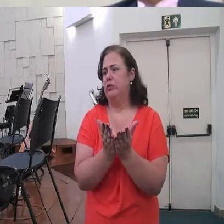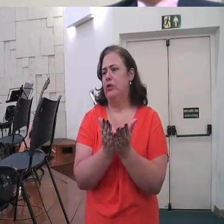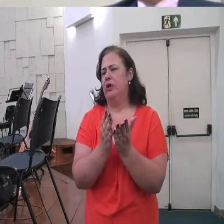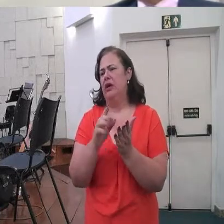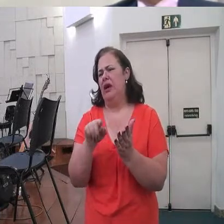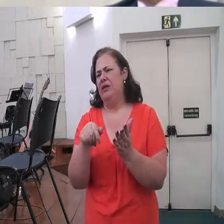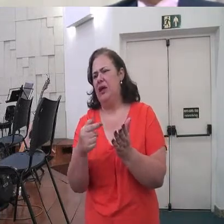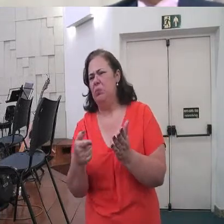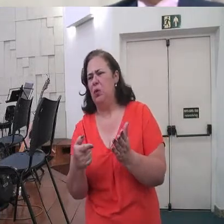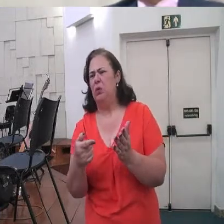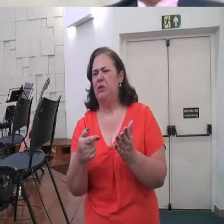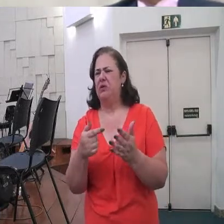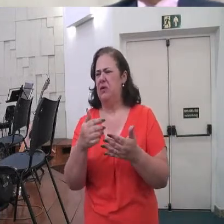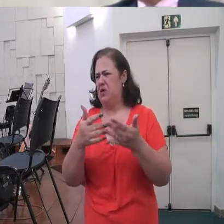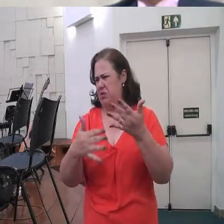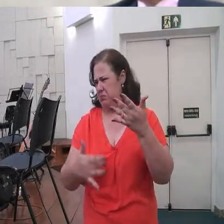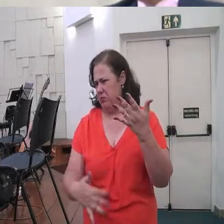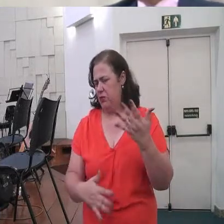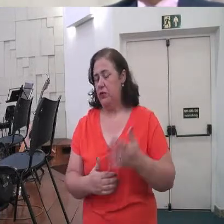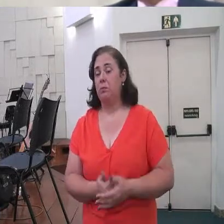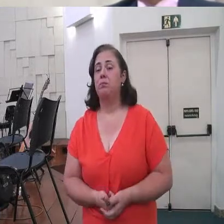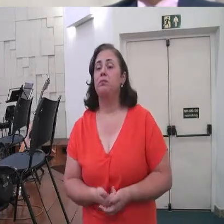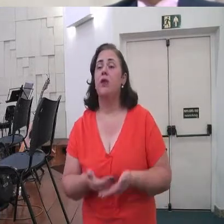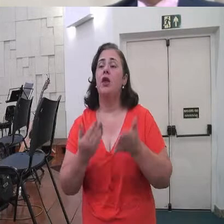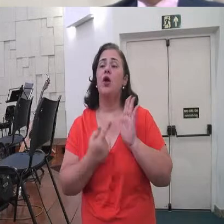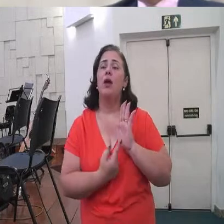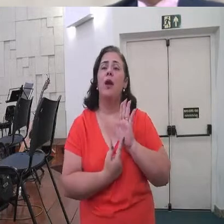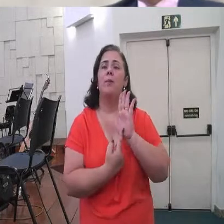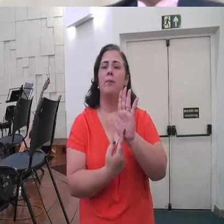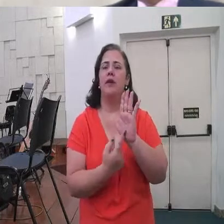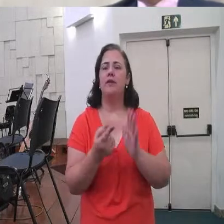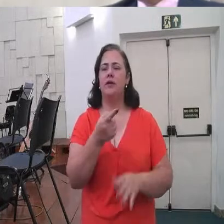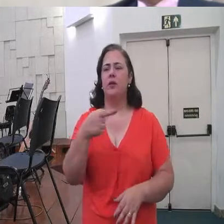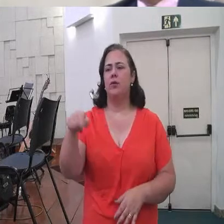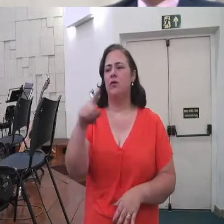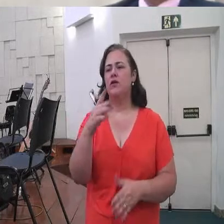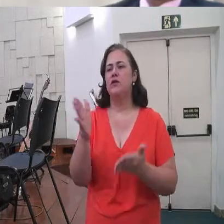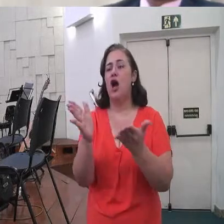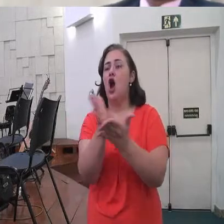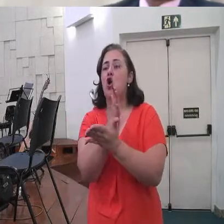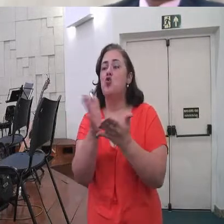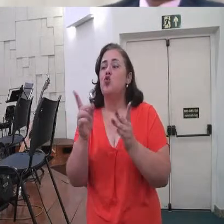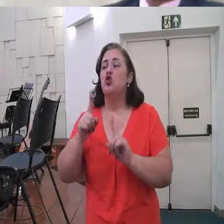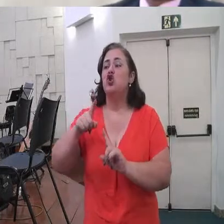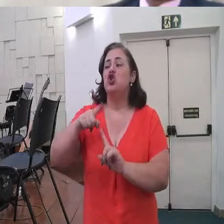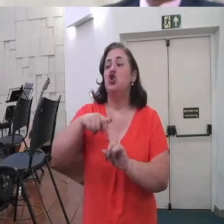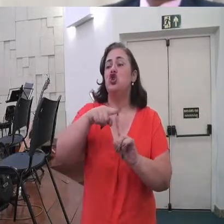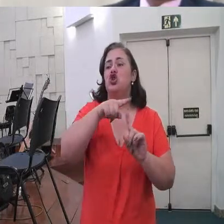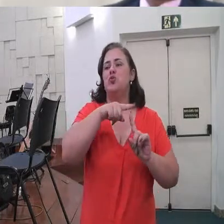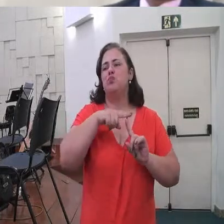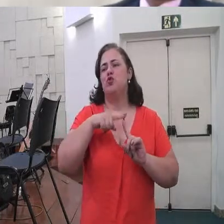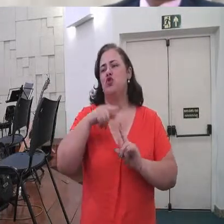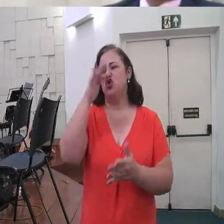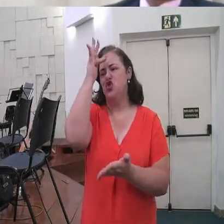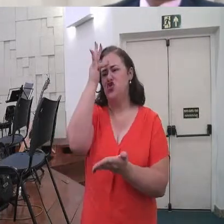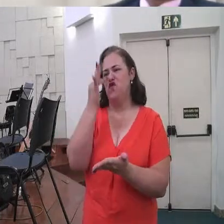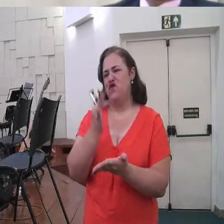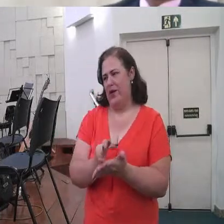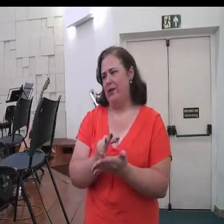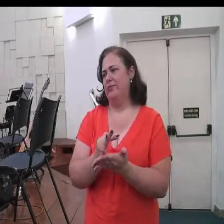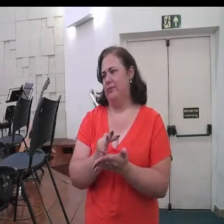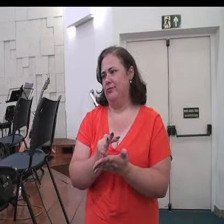agora apresentar para vocês alguns modelos de fé, alguns tipos de fé que